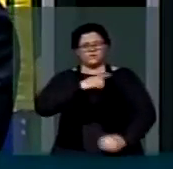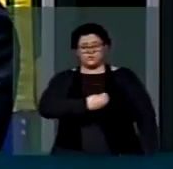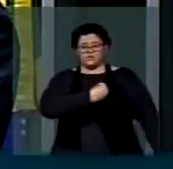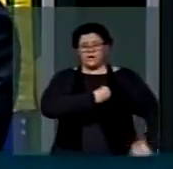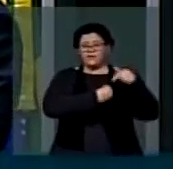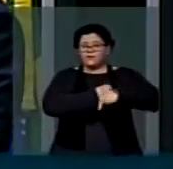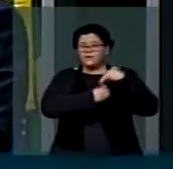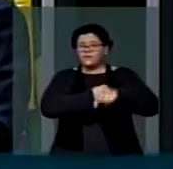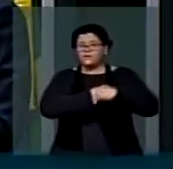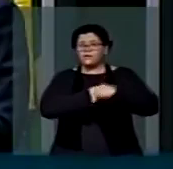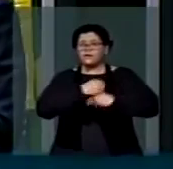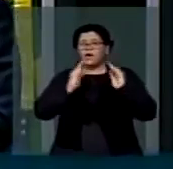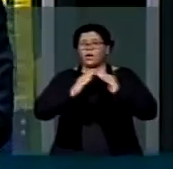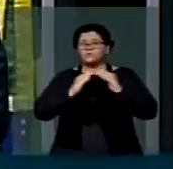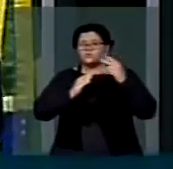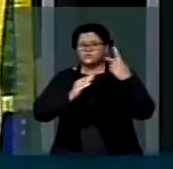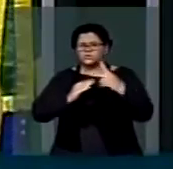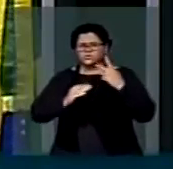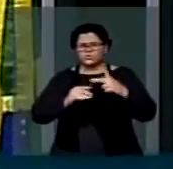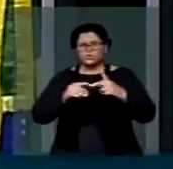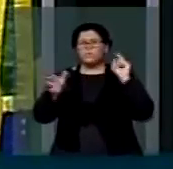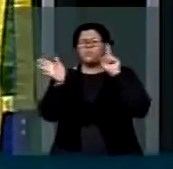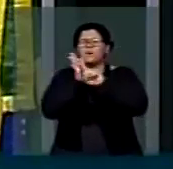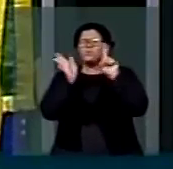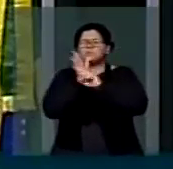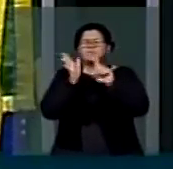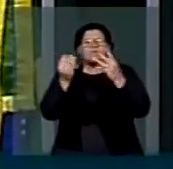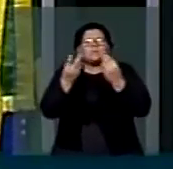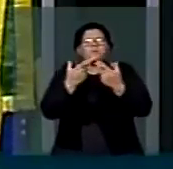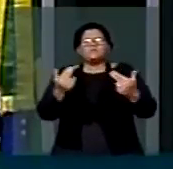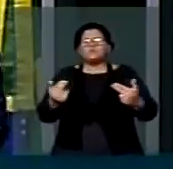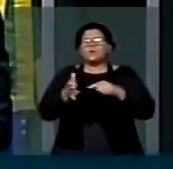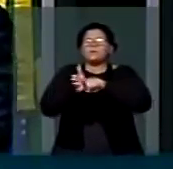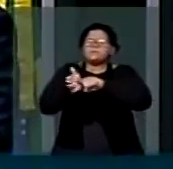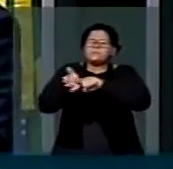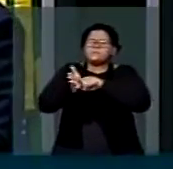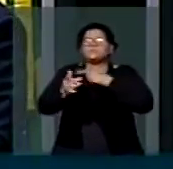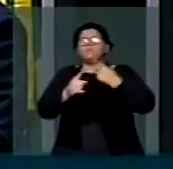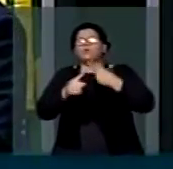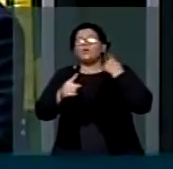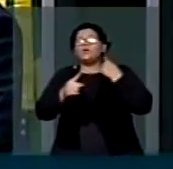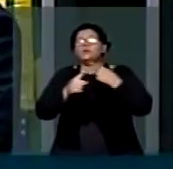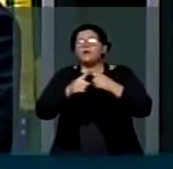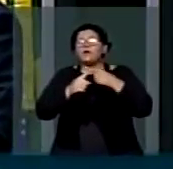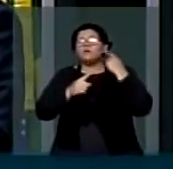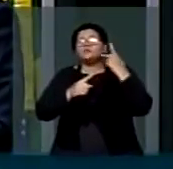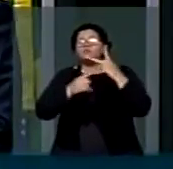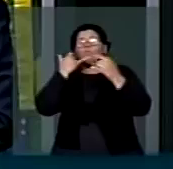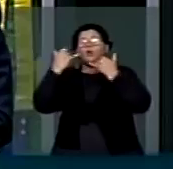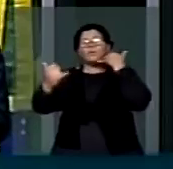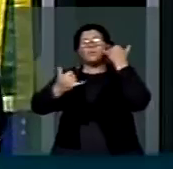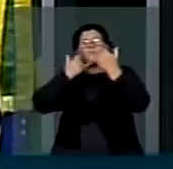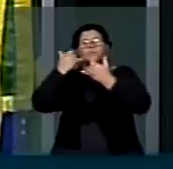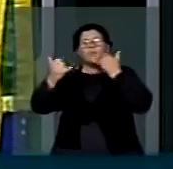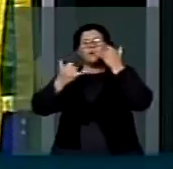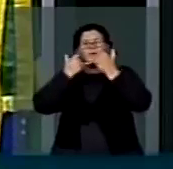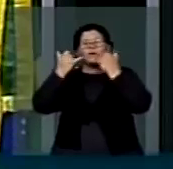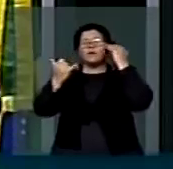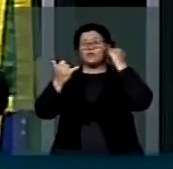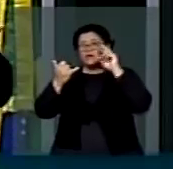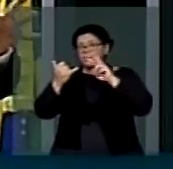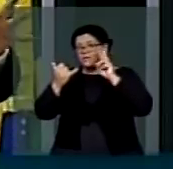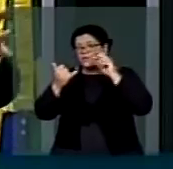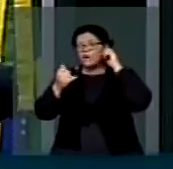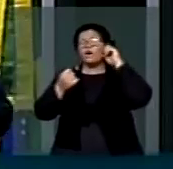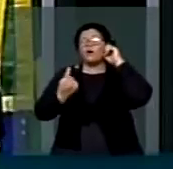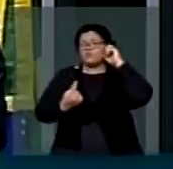casa, fazendo um questionamento, porque levantaram as suas ligações telefônicas